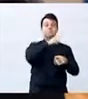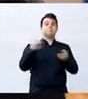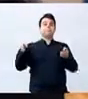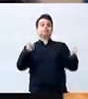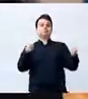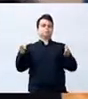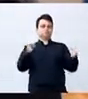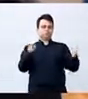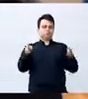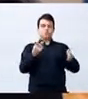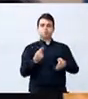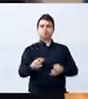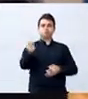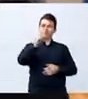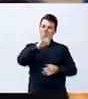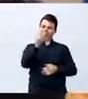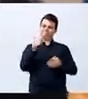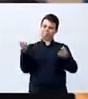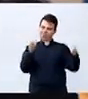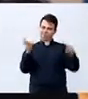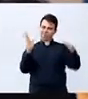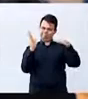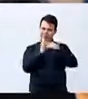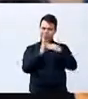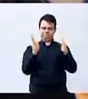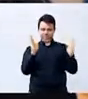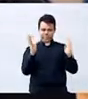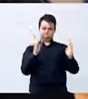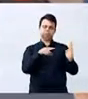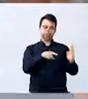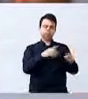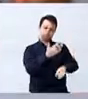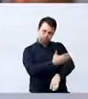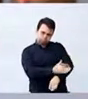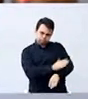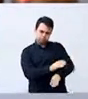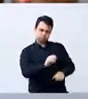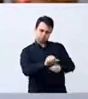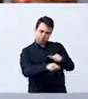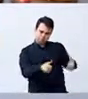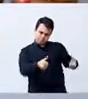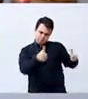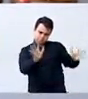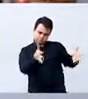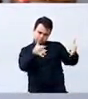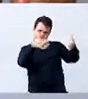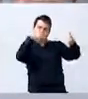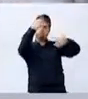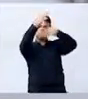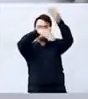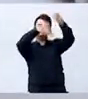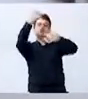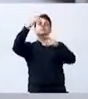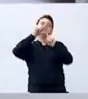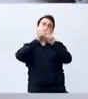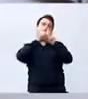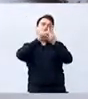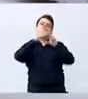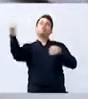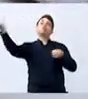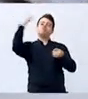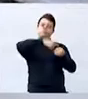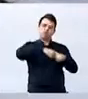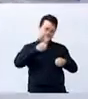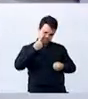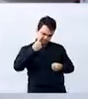paciente, elas não ficam permanentes. Então, elas dão alta, né? Daí passa 1, 2 meses, eles chamam para reavaliar, para ver se enquadra